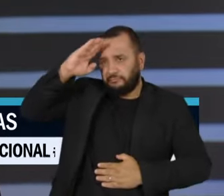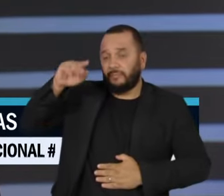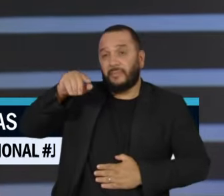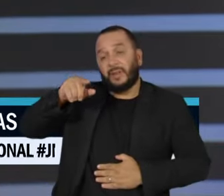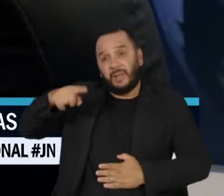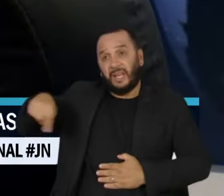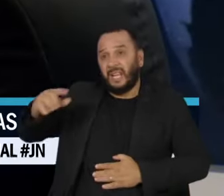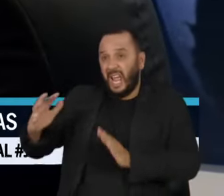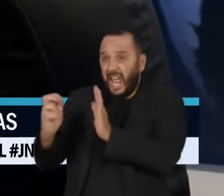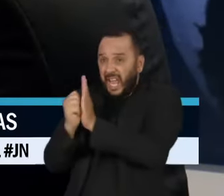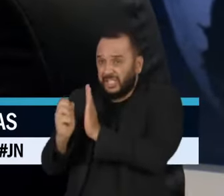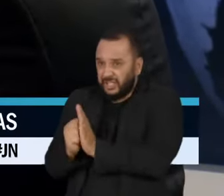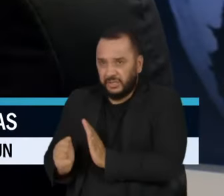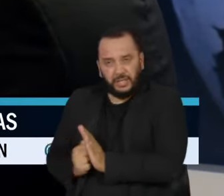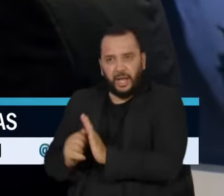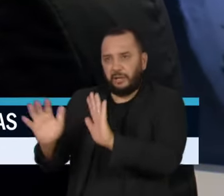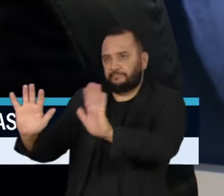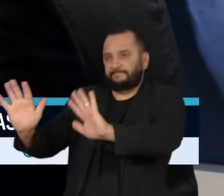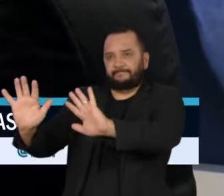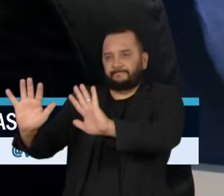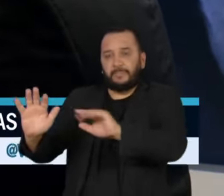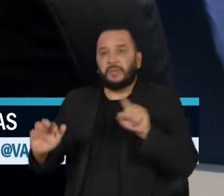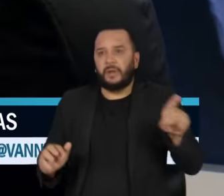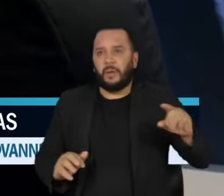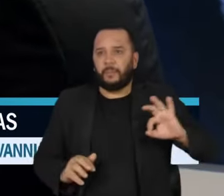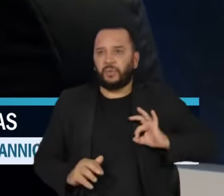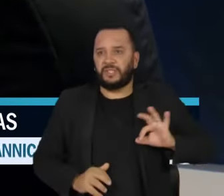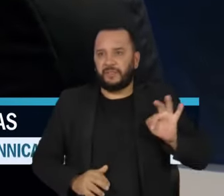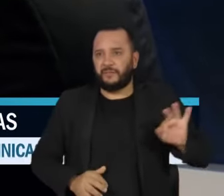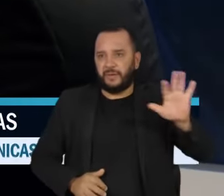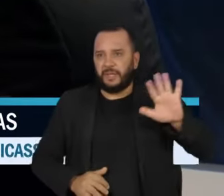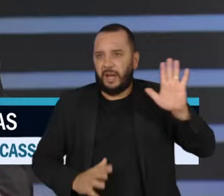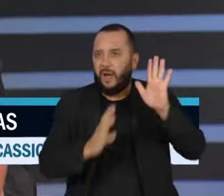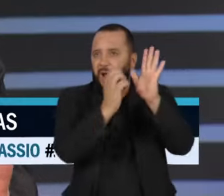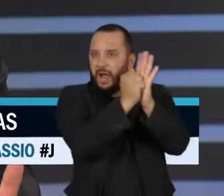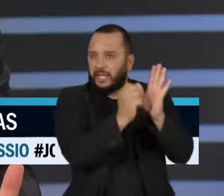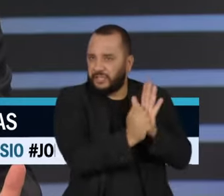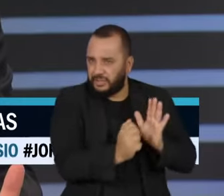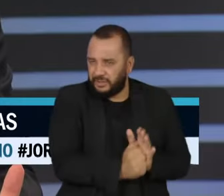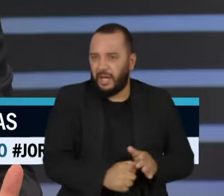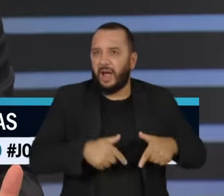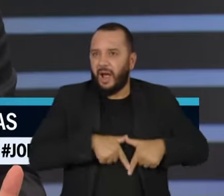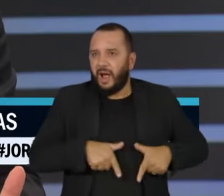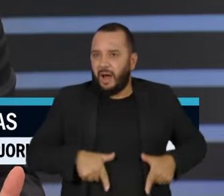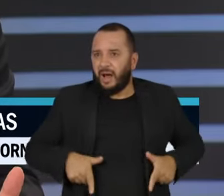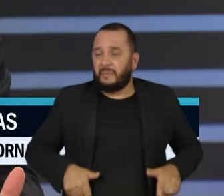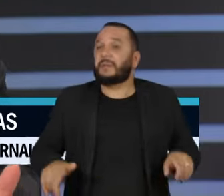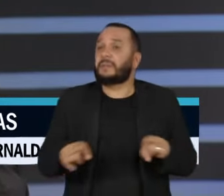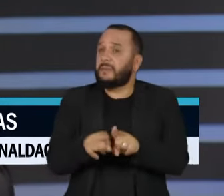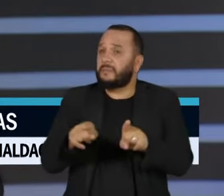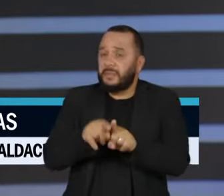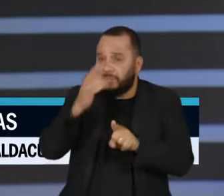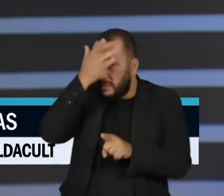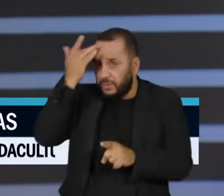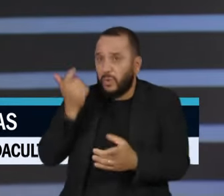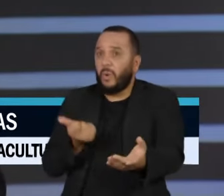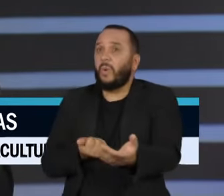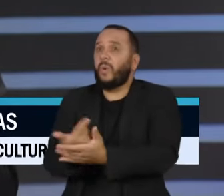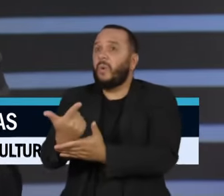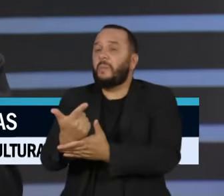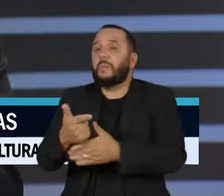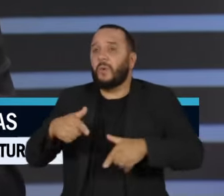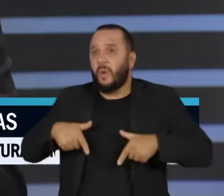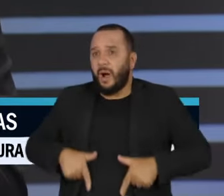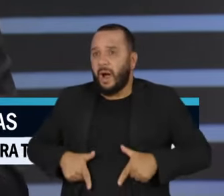colocar na mão da Polícia Federal, né? E tentar novamente campanhas para fazer com que as pessoas pessoas que adquiriram armas possam devolver.